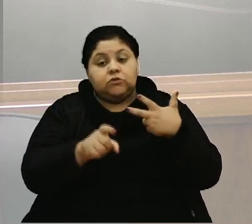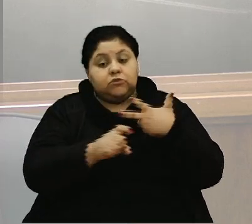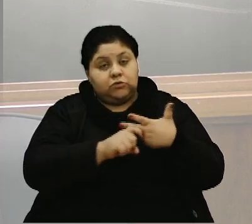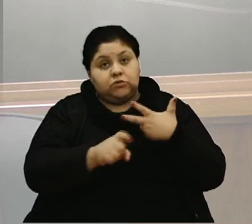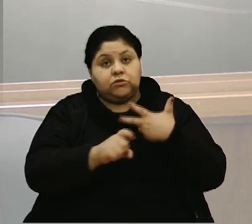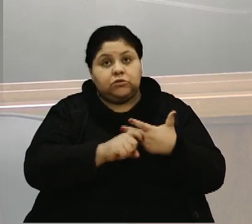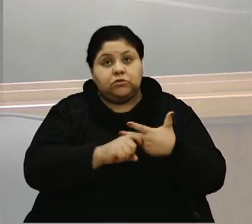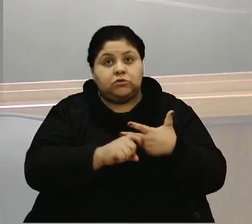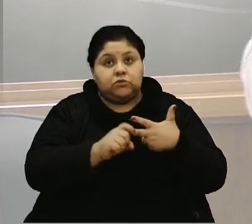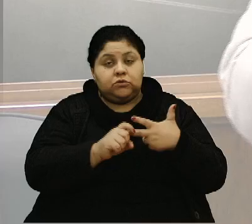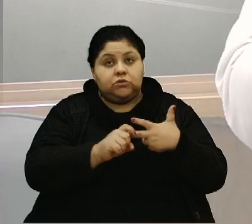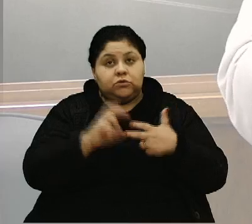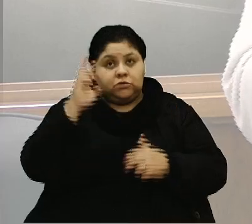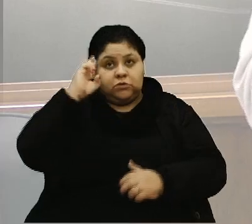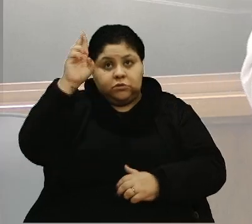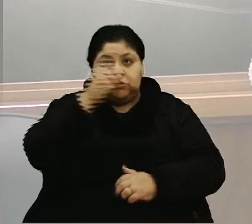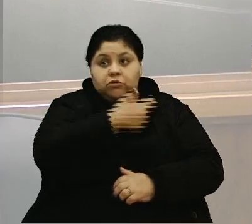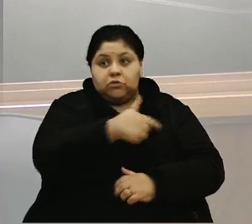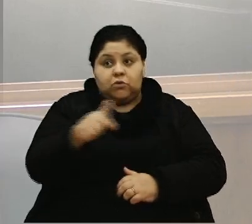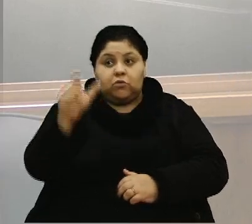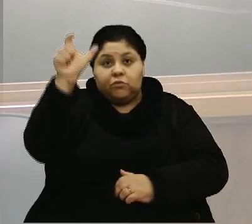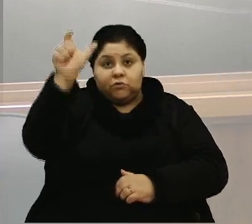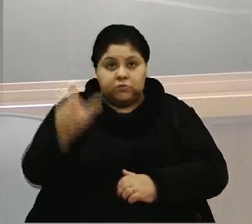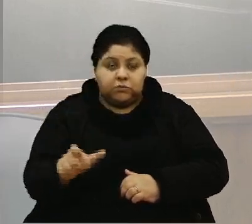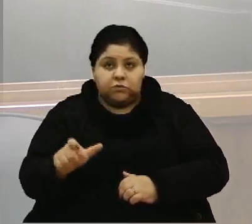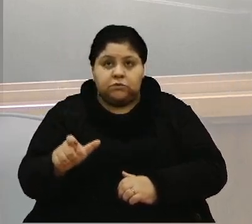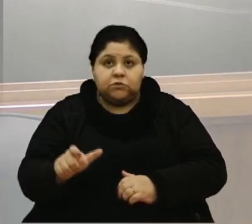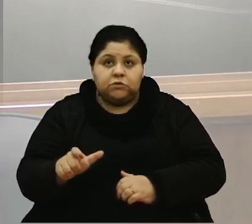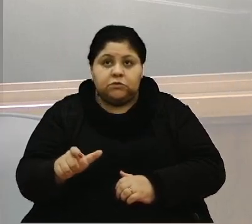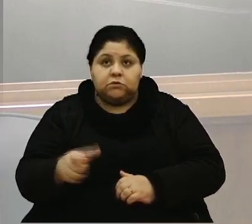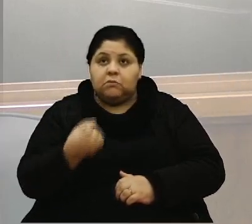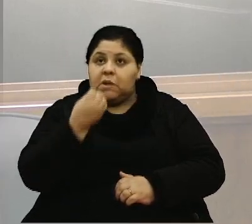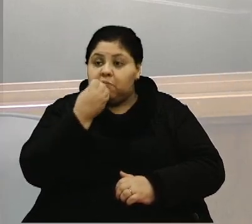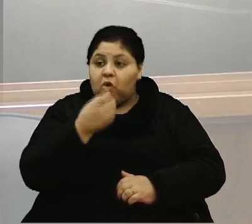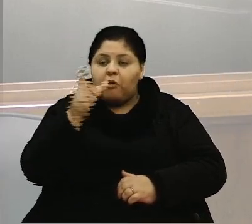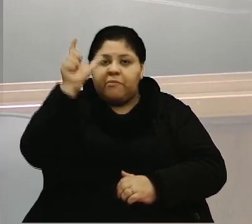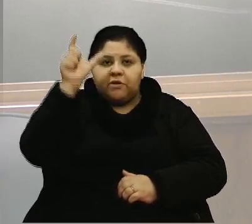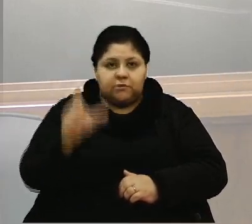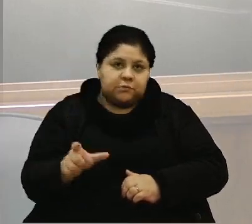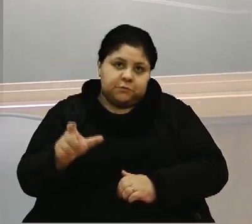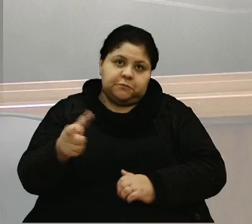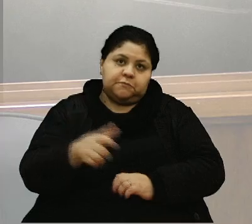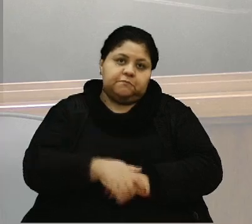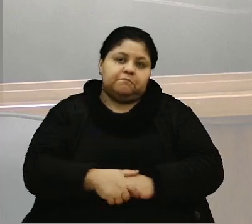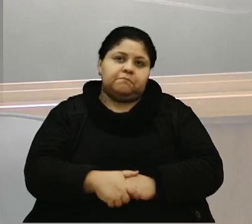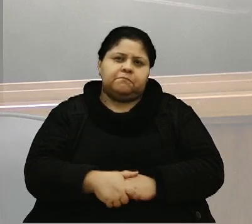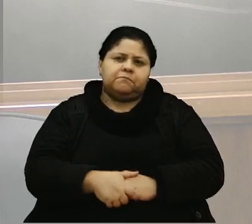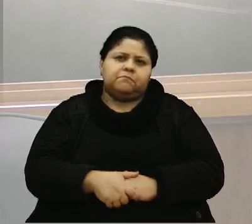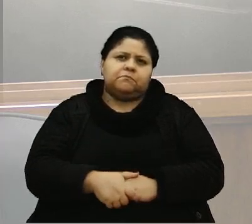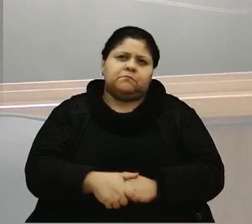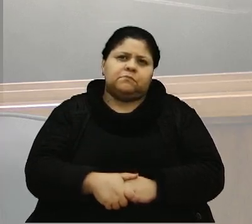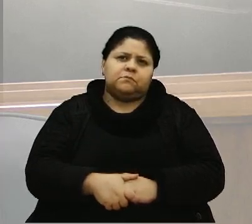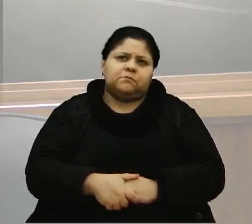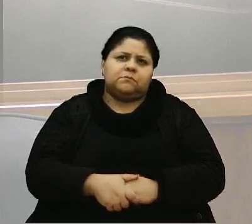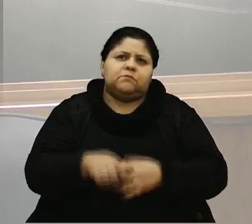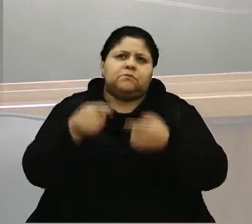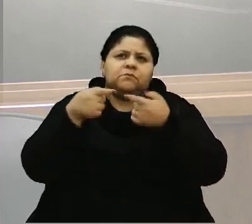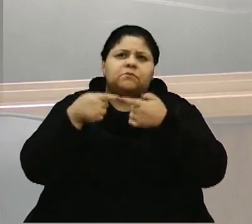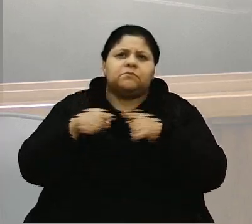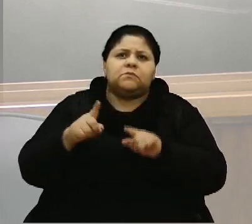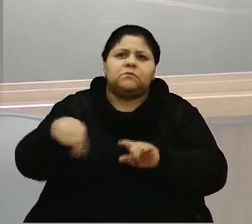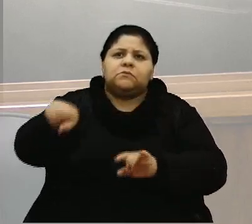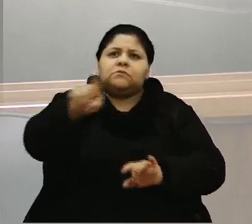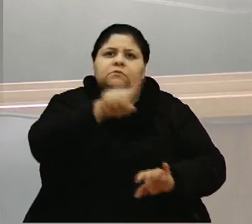seja chefiado por outra pessoa, por uma boa pessoa, diga-se de passagem. Mas, se a